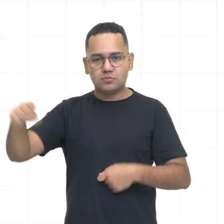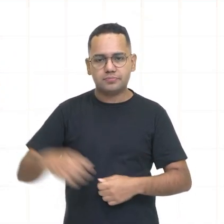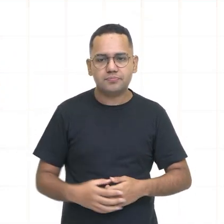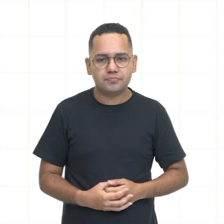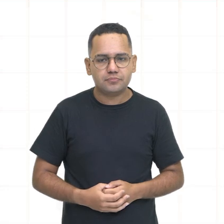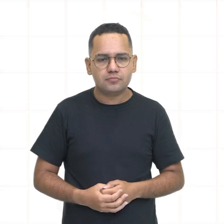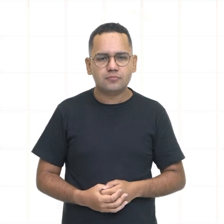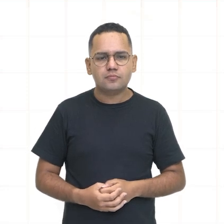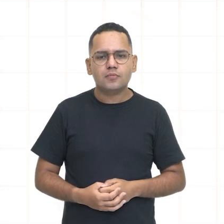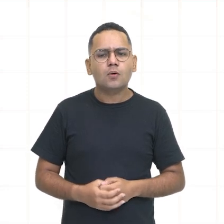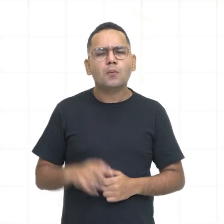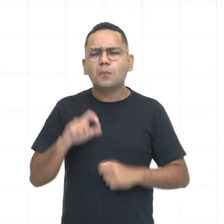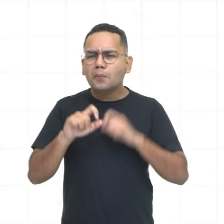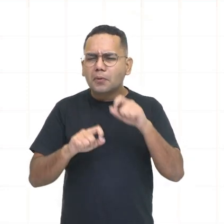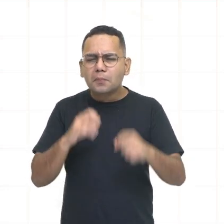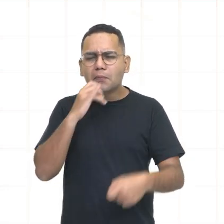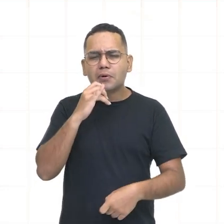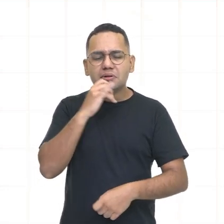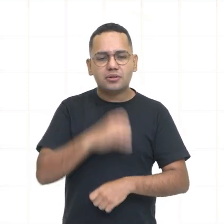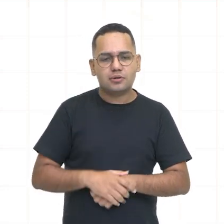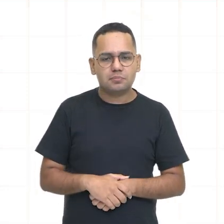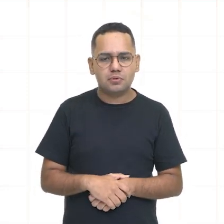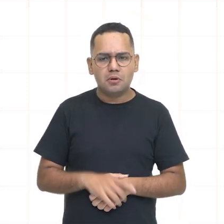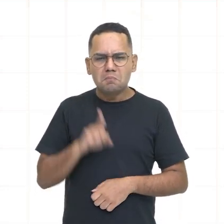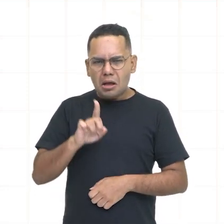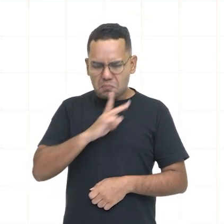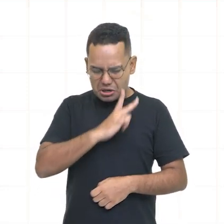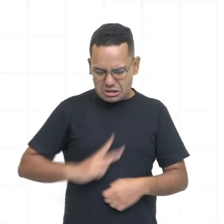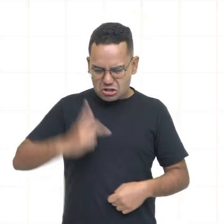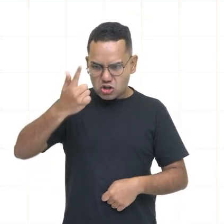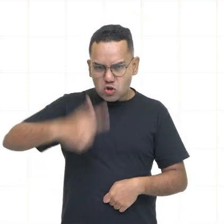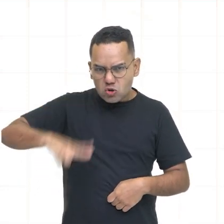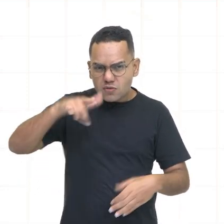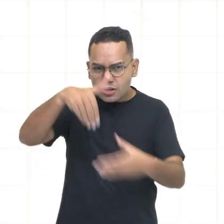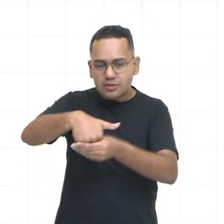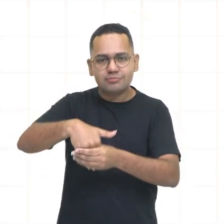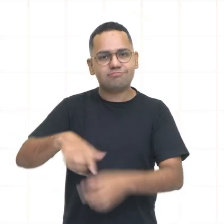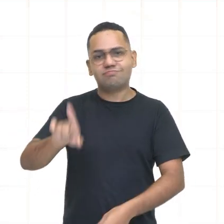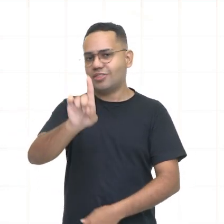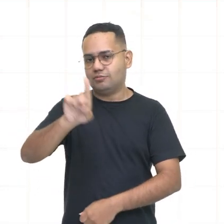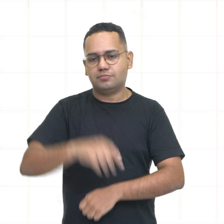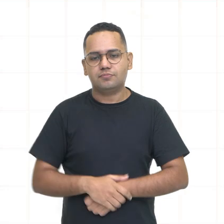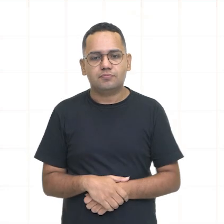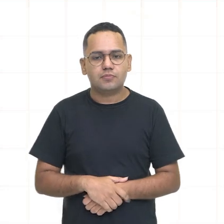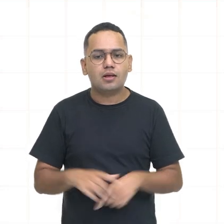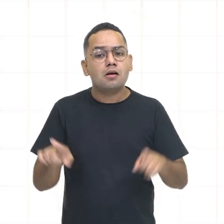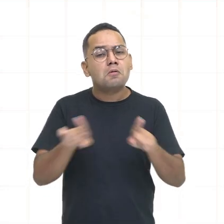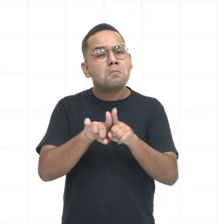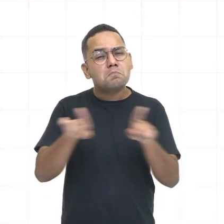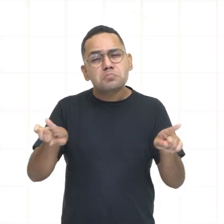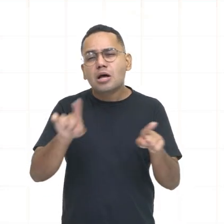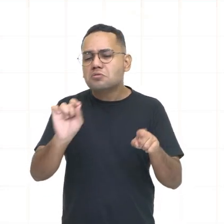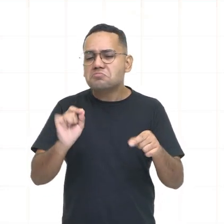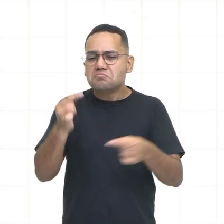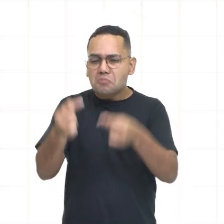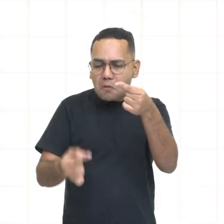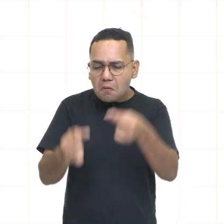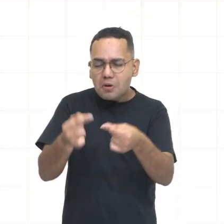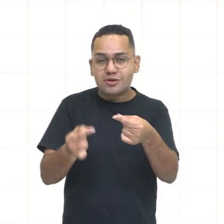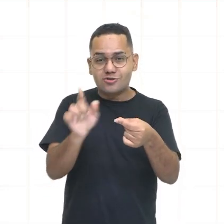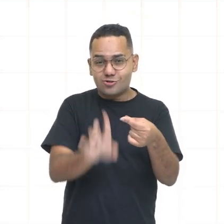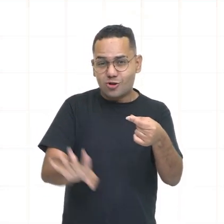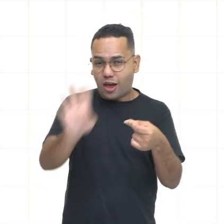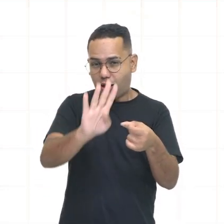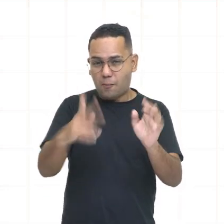1938, pois o presidente não poderia concorrer à reeleição. No entanto, a política brasileira como um todo, o próprio